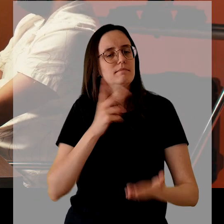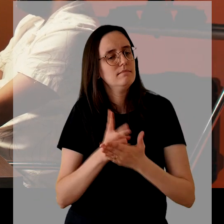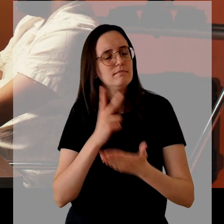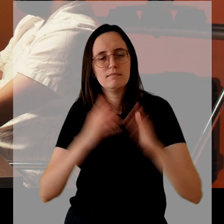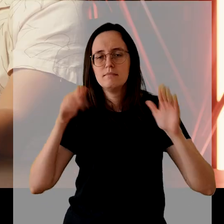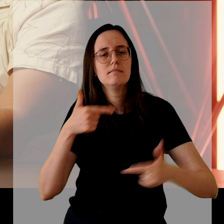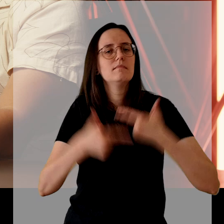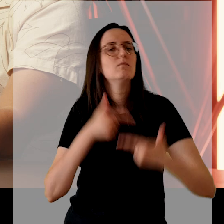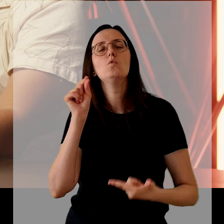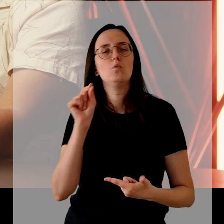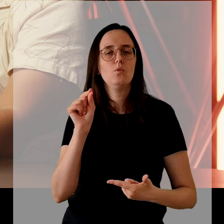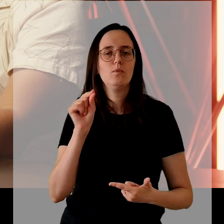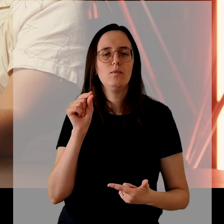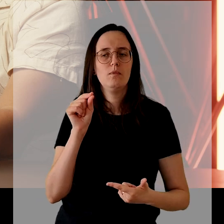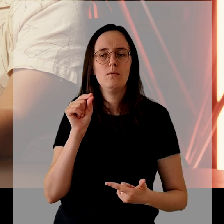tem que trabalhar